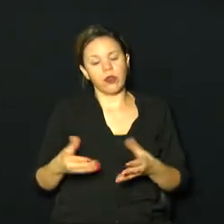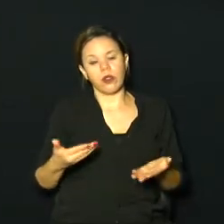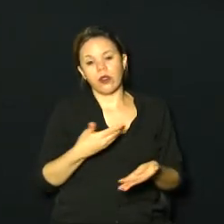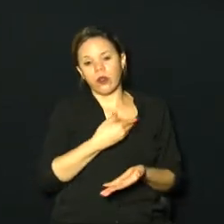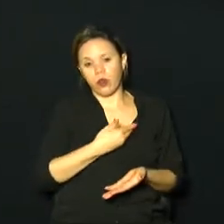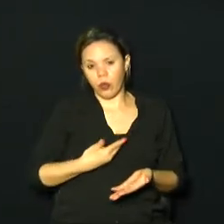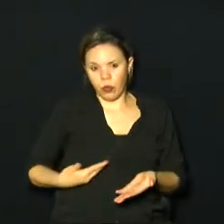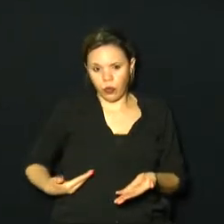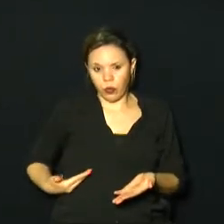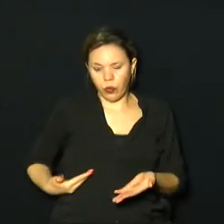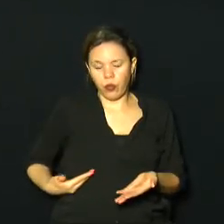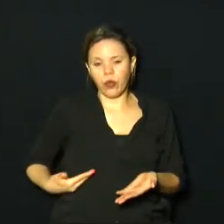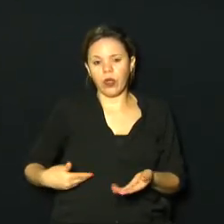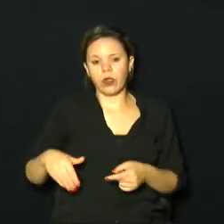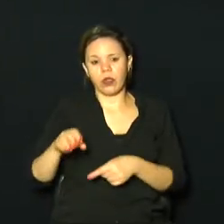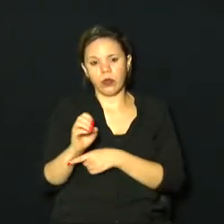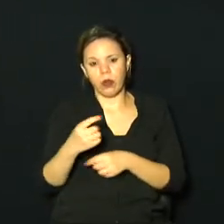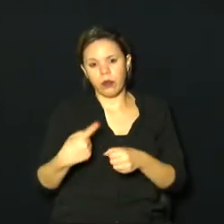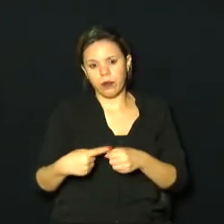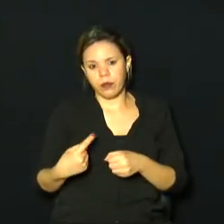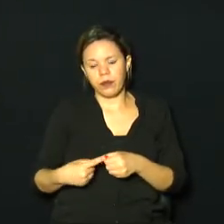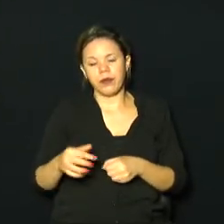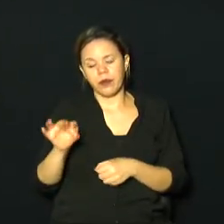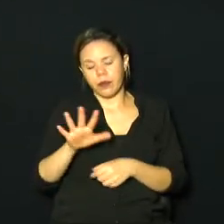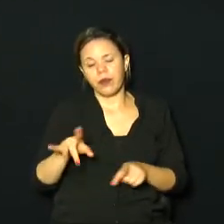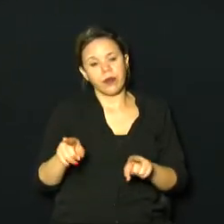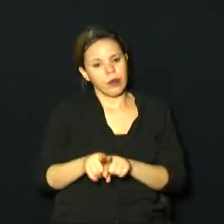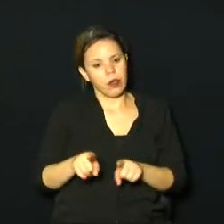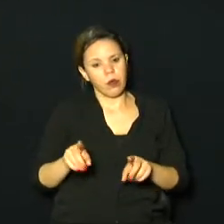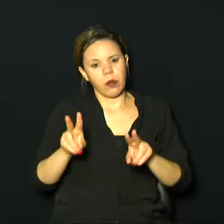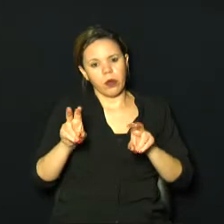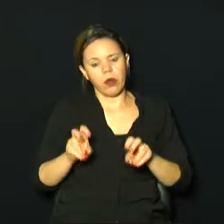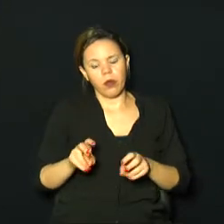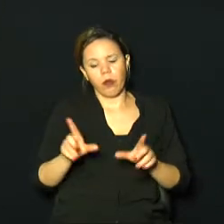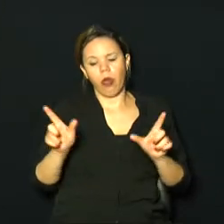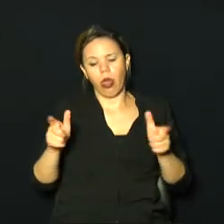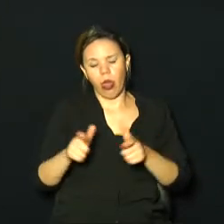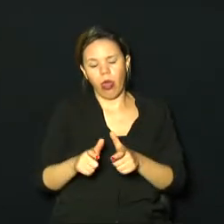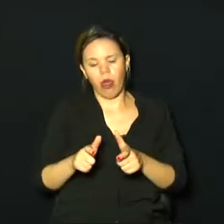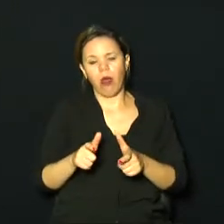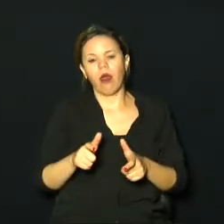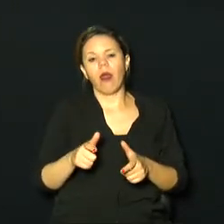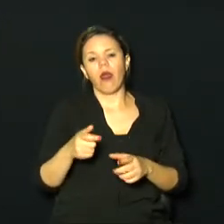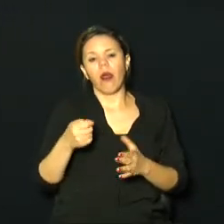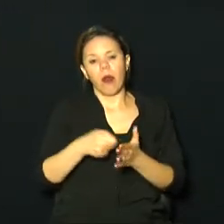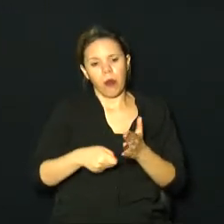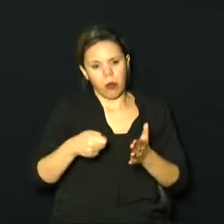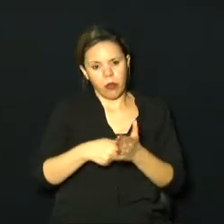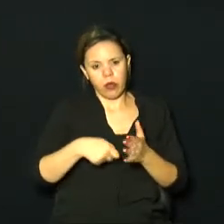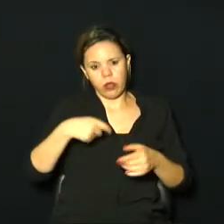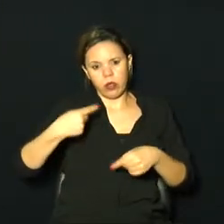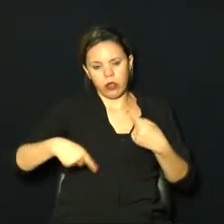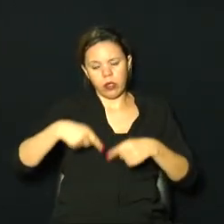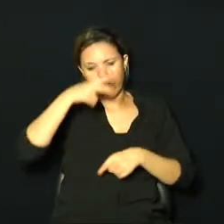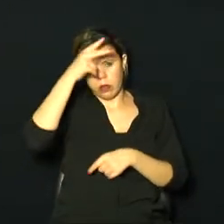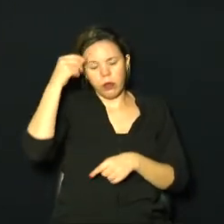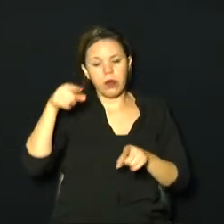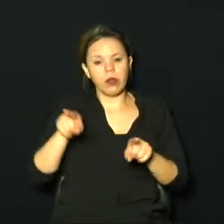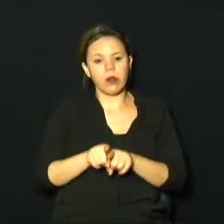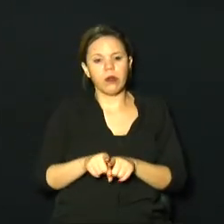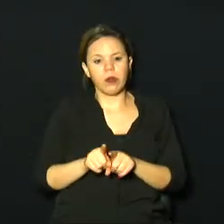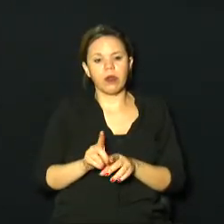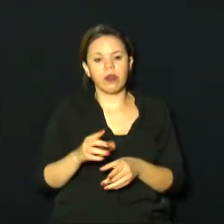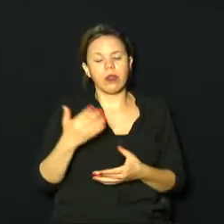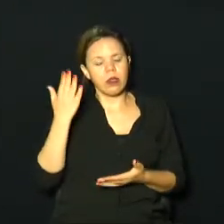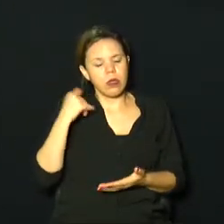políticas públicas habitacionais, que recai um ônus para a prefeitura. Nós reconhecemos isso, está registrado nas atas das